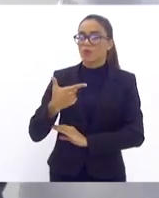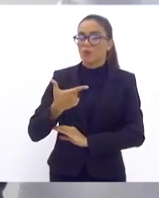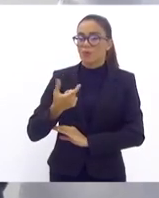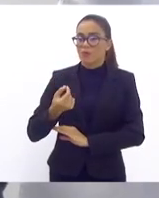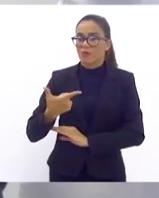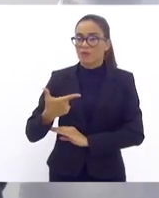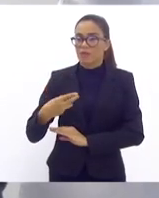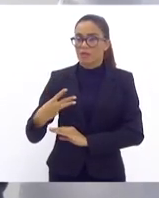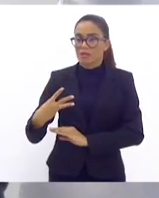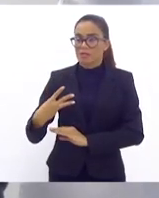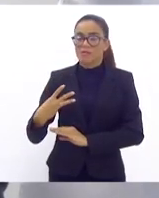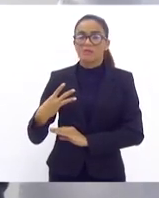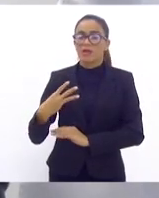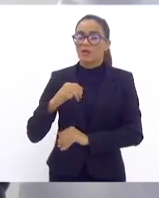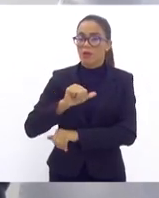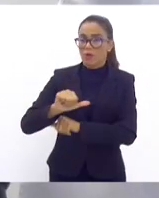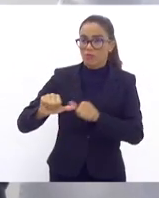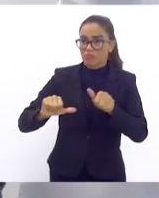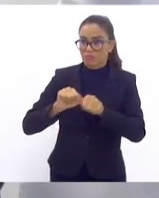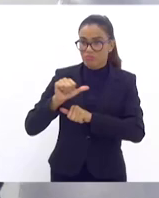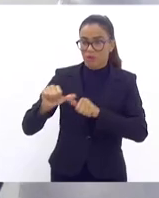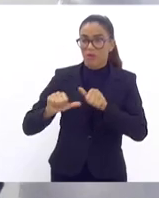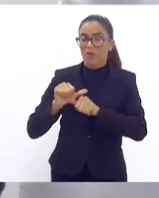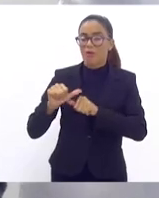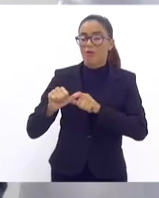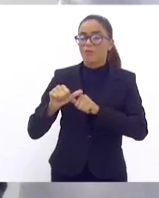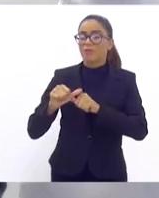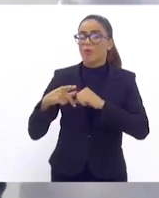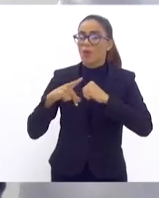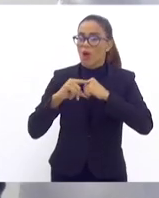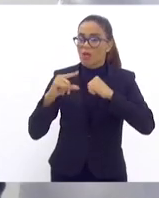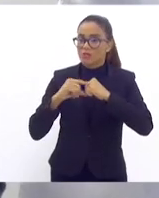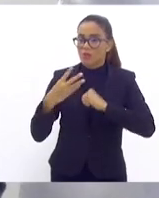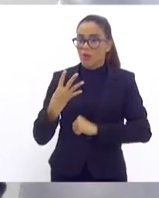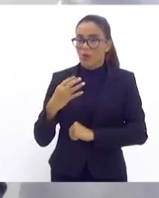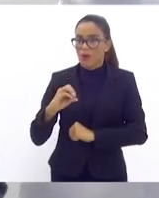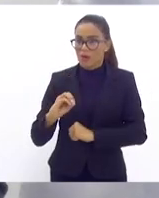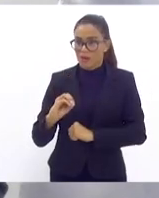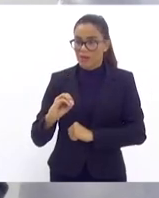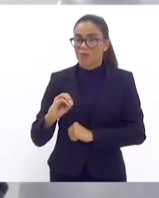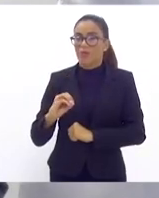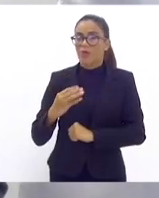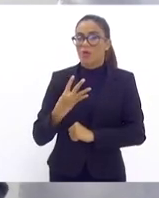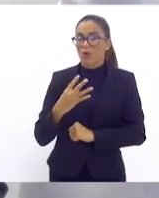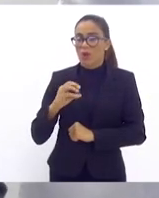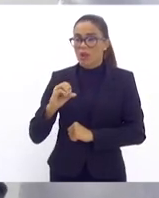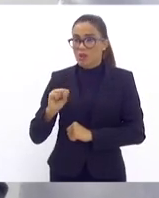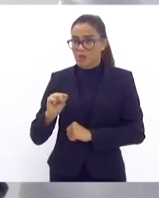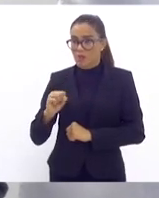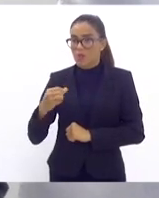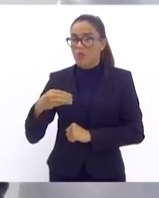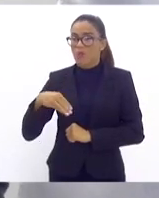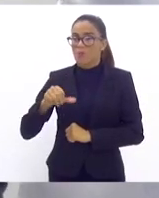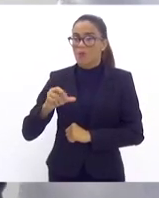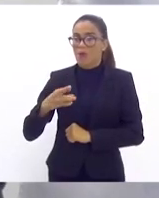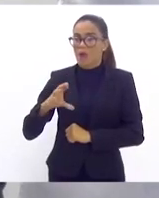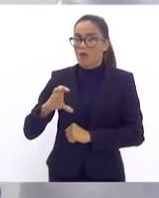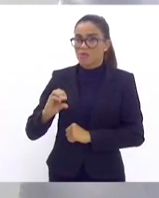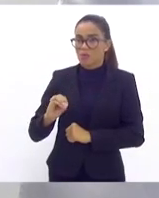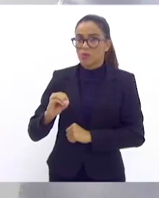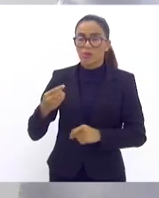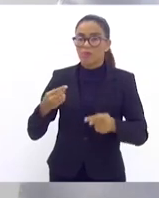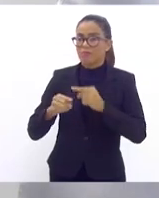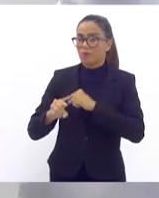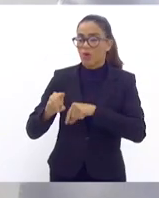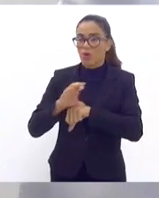altera a redação do inciso 1, parágrafo 1º do artigo 40 da Lei 4528, de 28 de março de 2005, que ao parecer pela inconstitucionalidade,